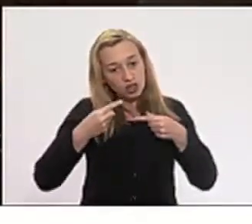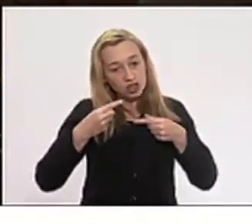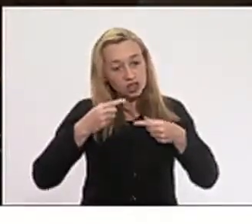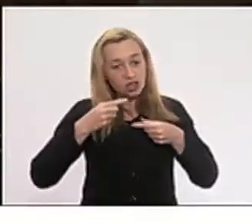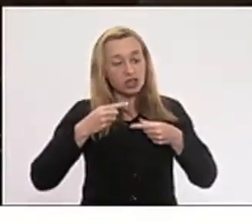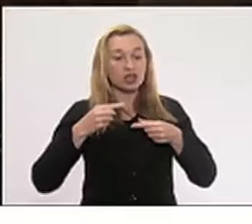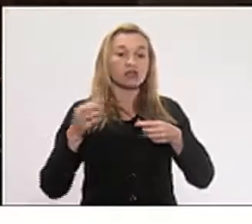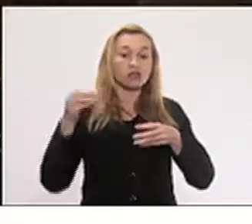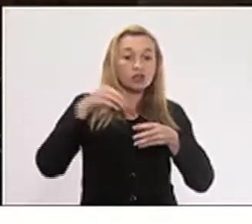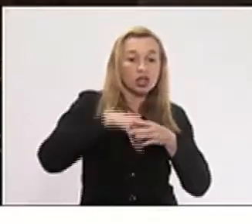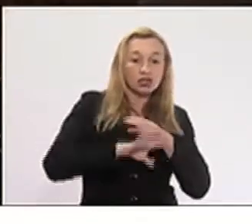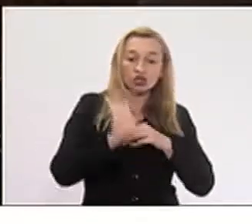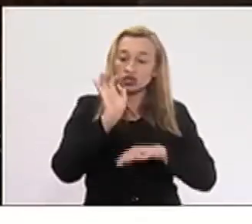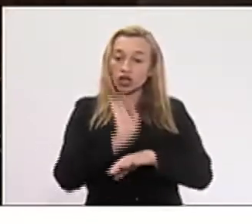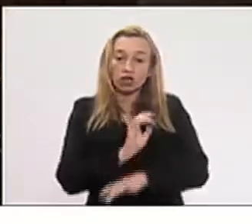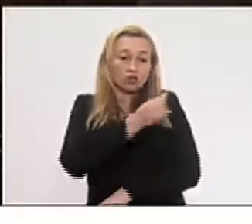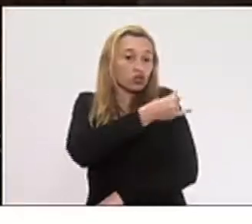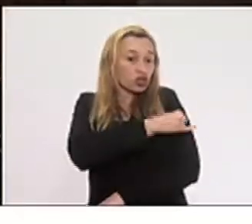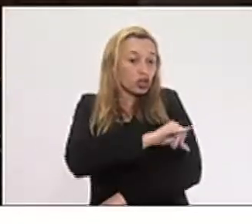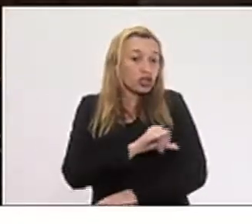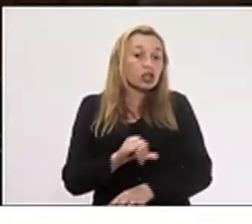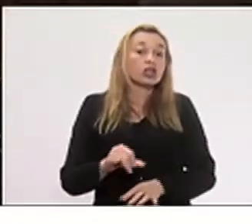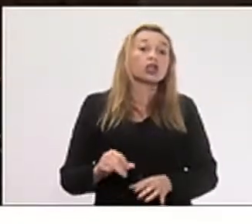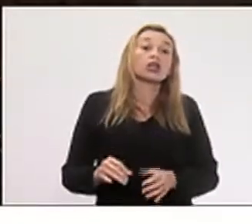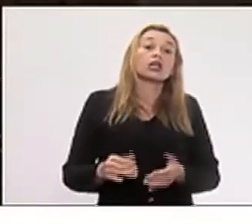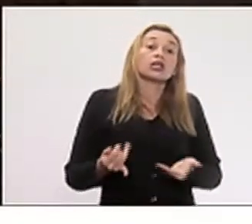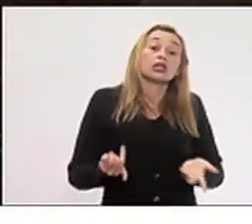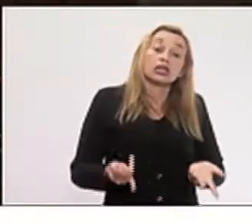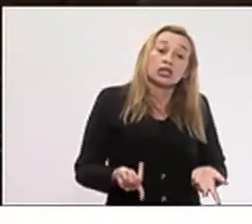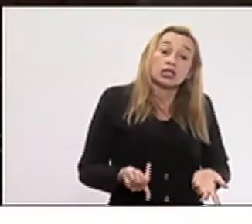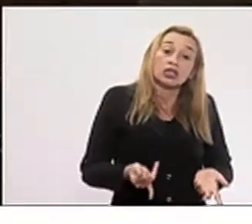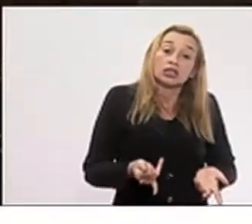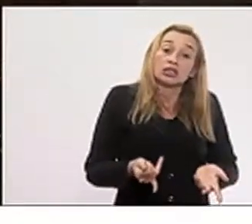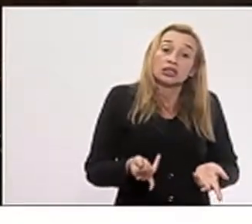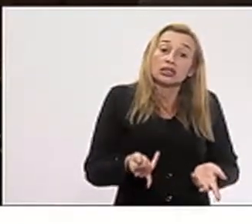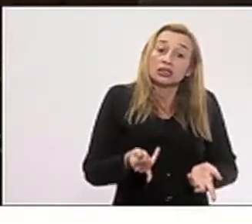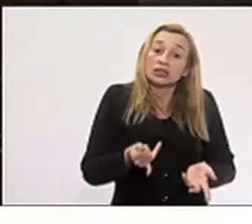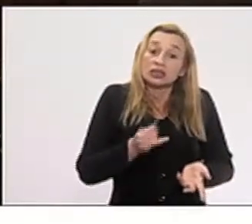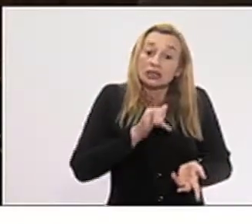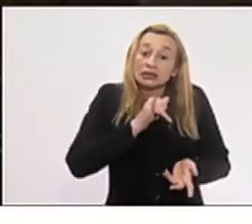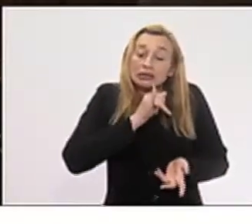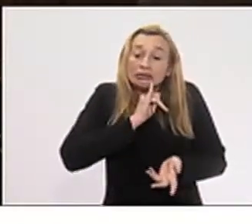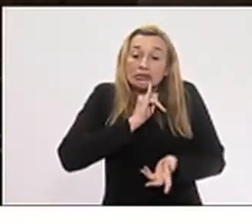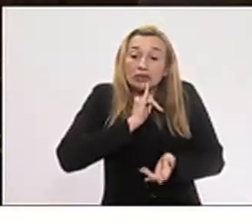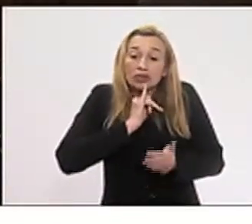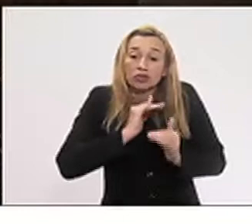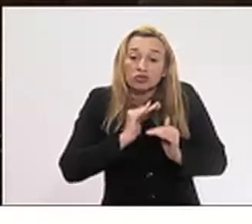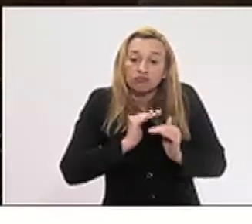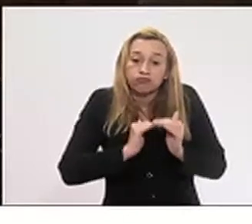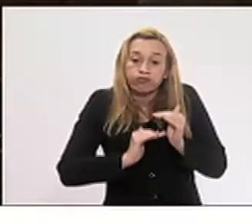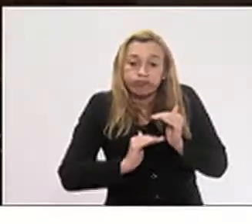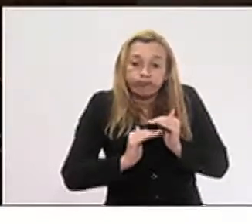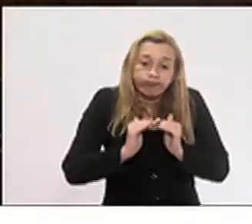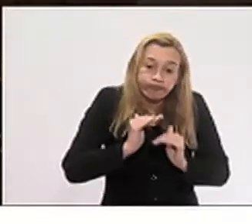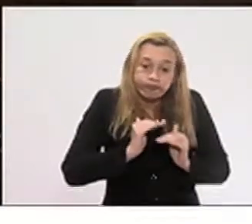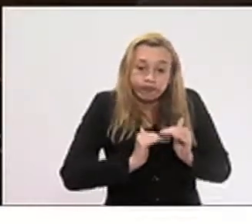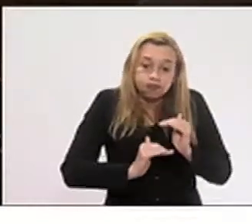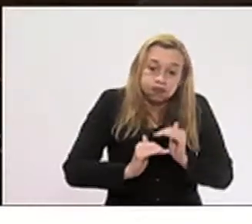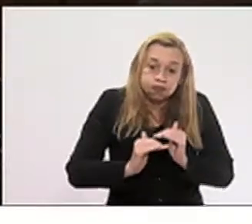nesse estado do Rio de Janeiro, infelizmente, num processo de desarranjo total.